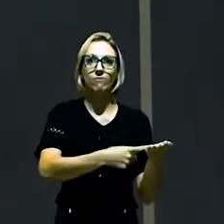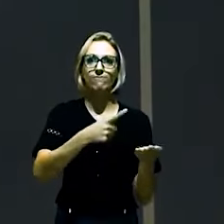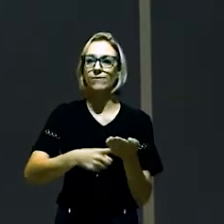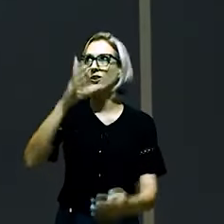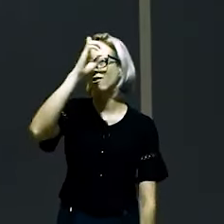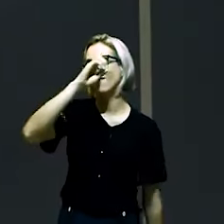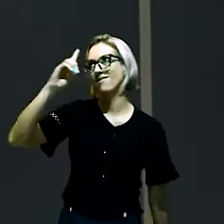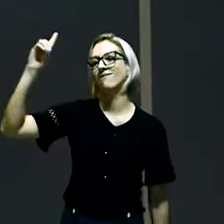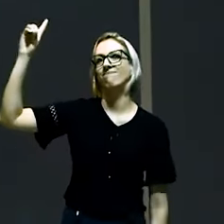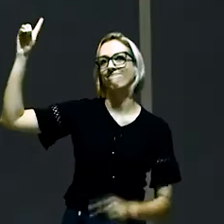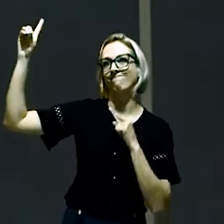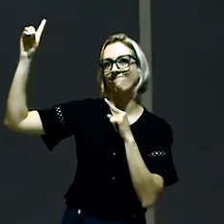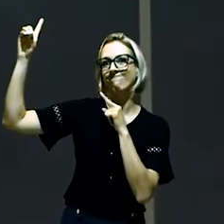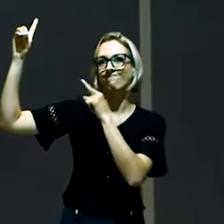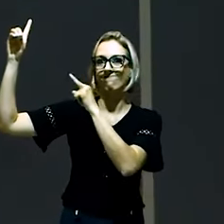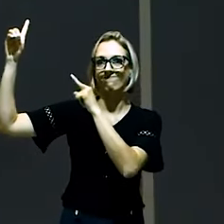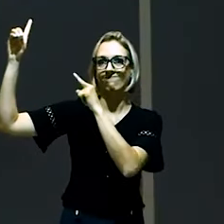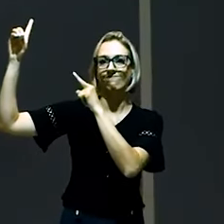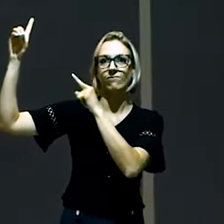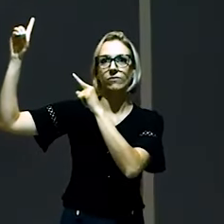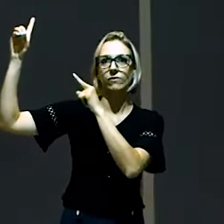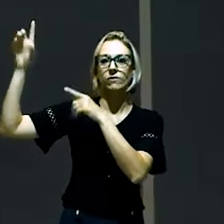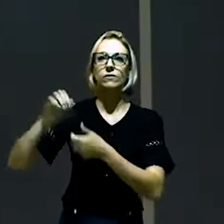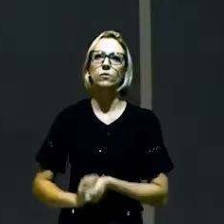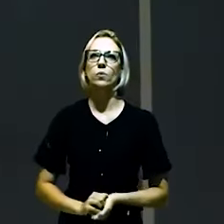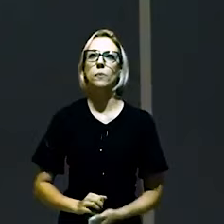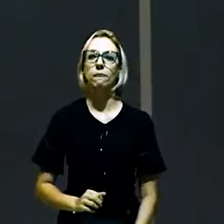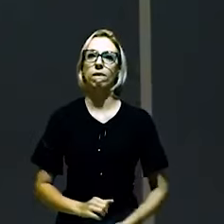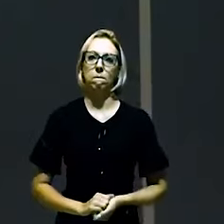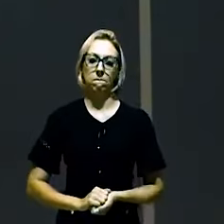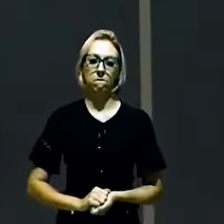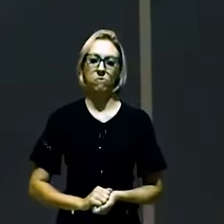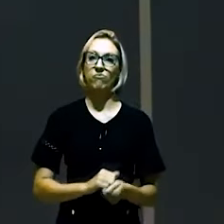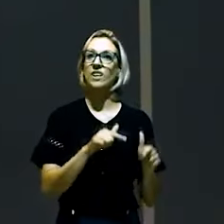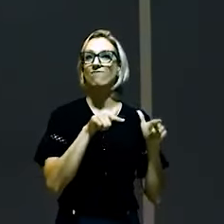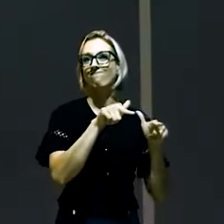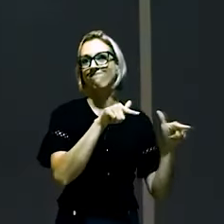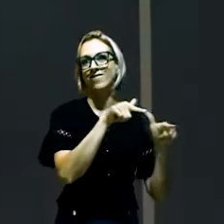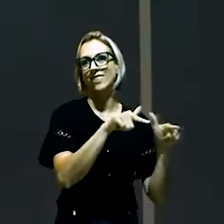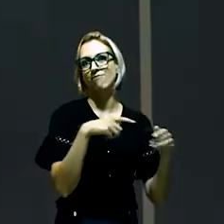Pastor, mas é o emprego. Pastor, desculpas você vai ter múltiplas.